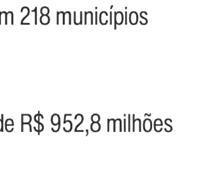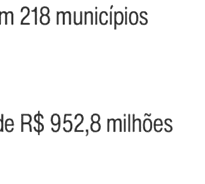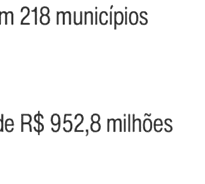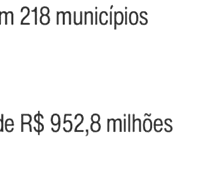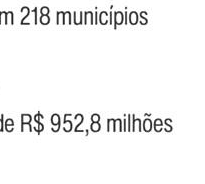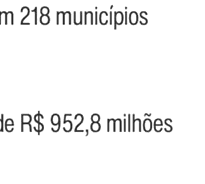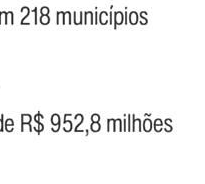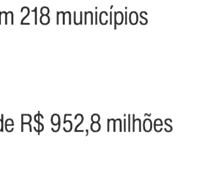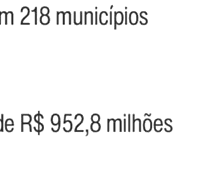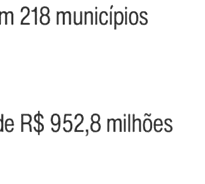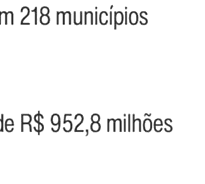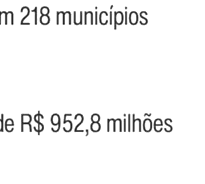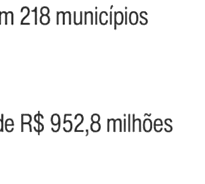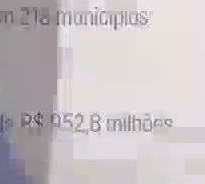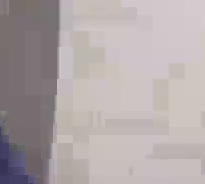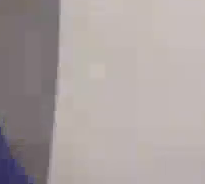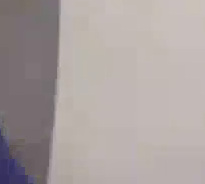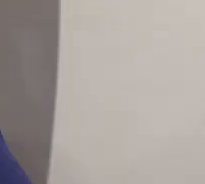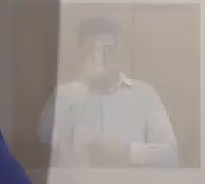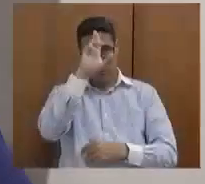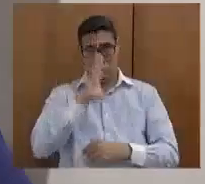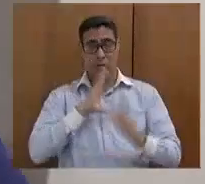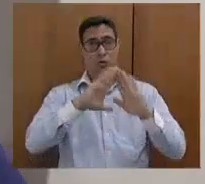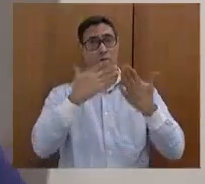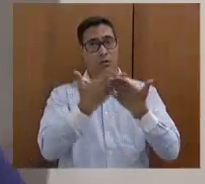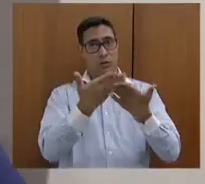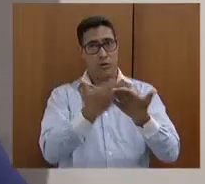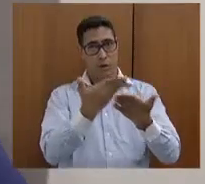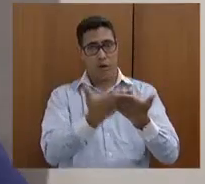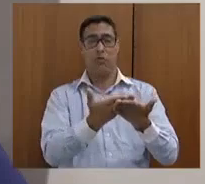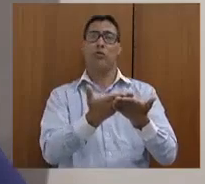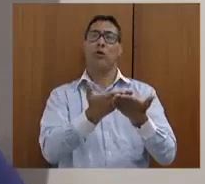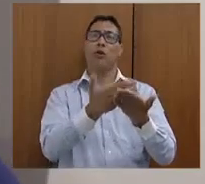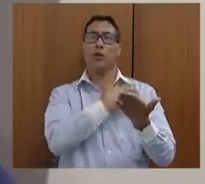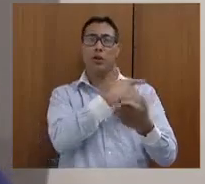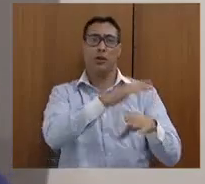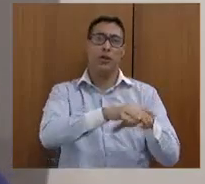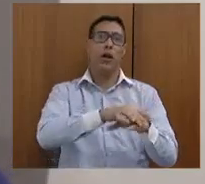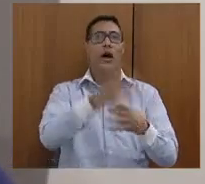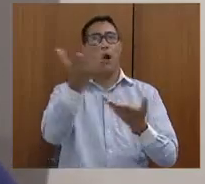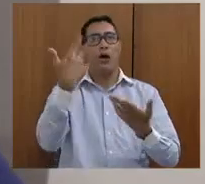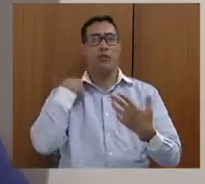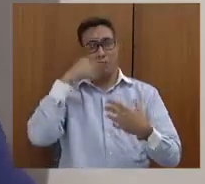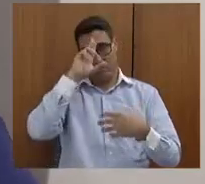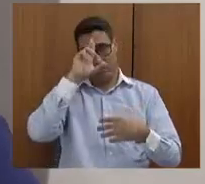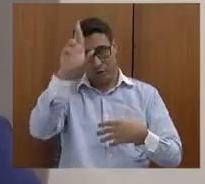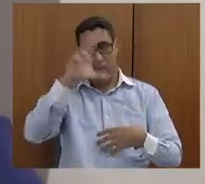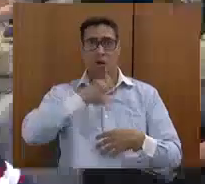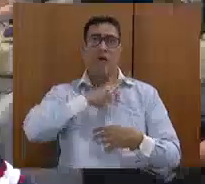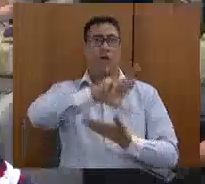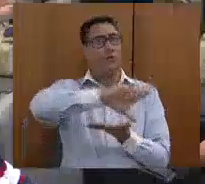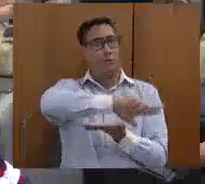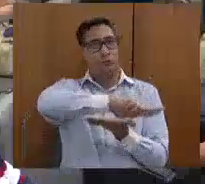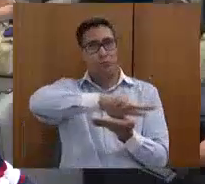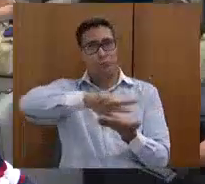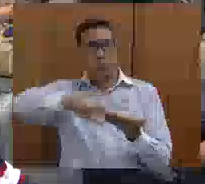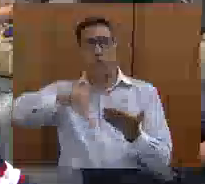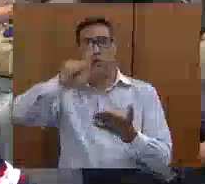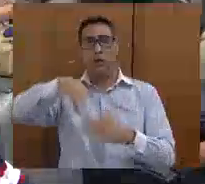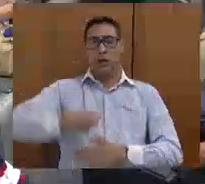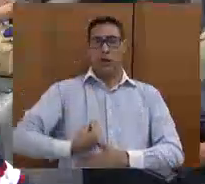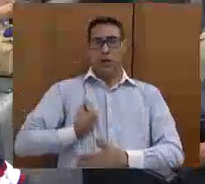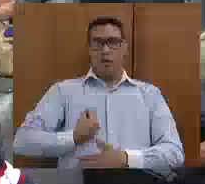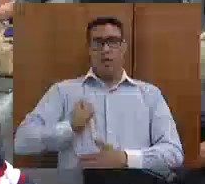os parabéns aos diretores de escola Aos superintendentes aos inspetores que estão na ponta